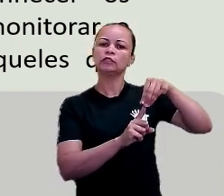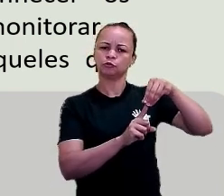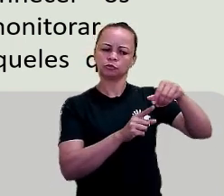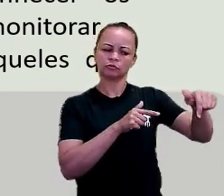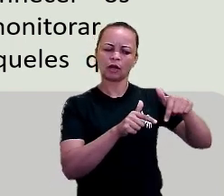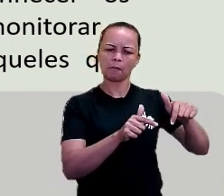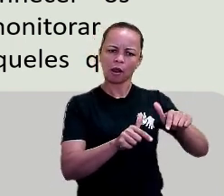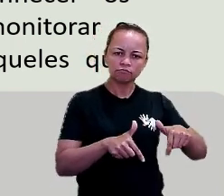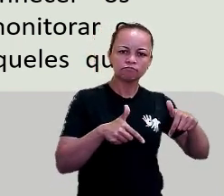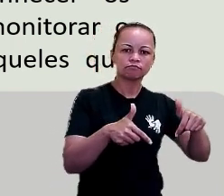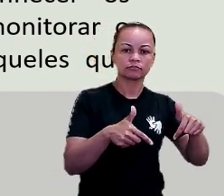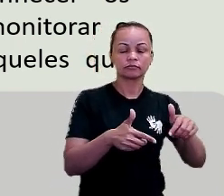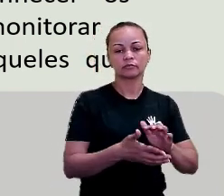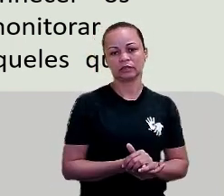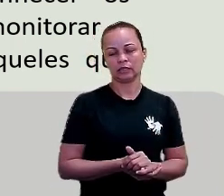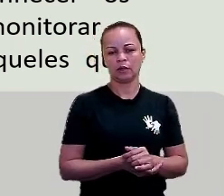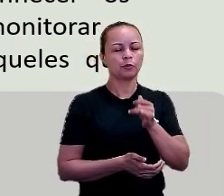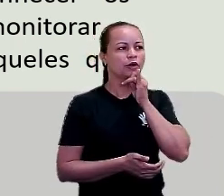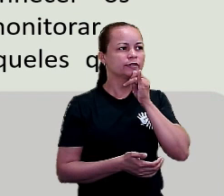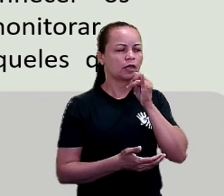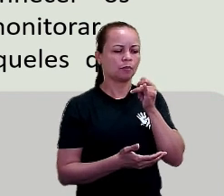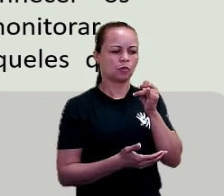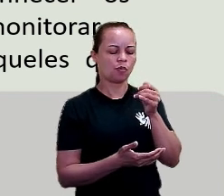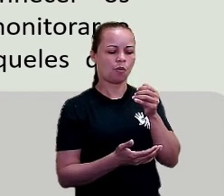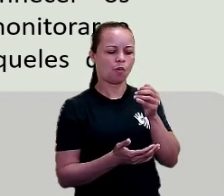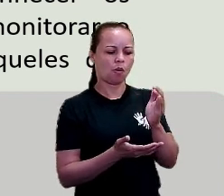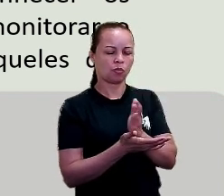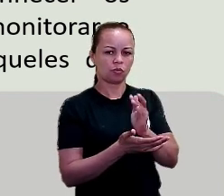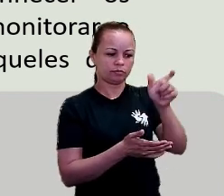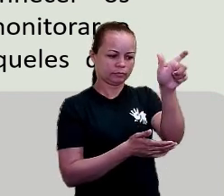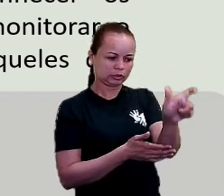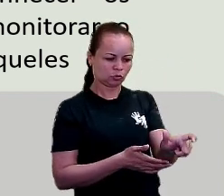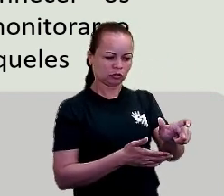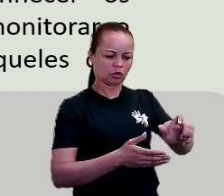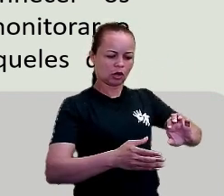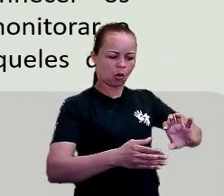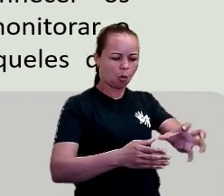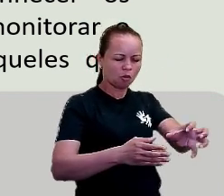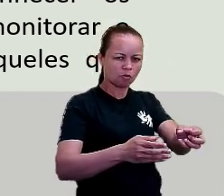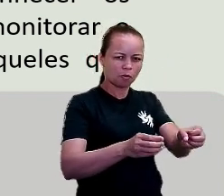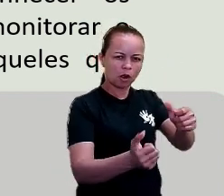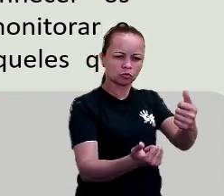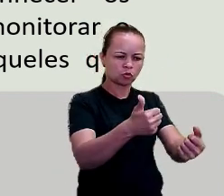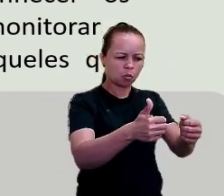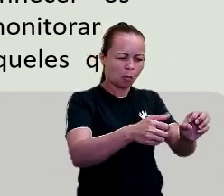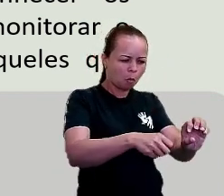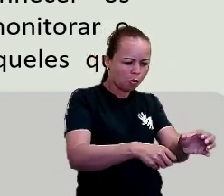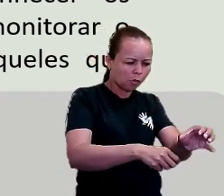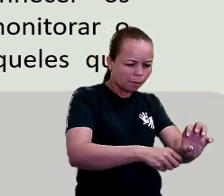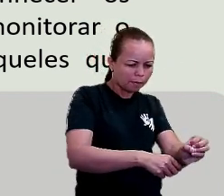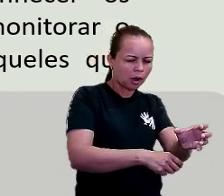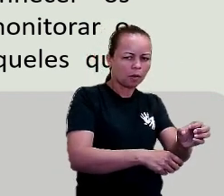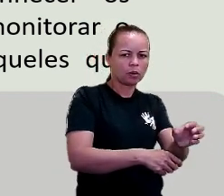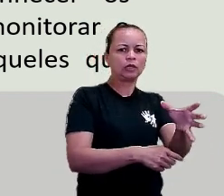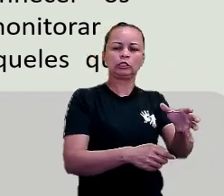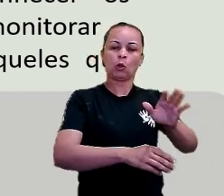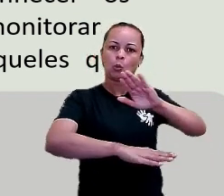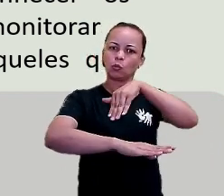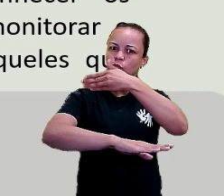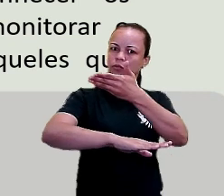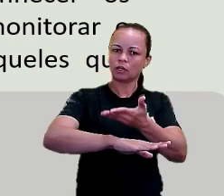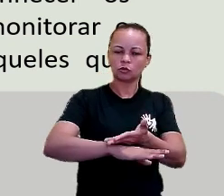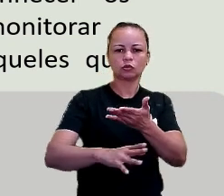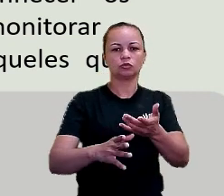exemplo, alguém que colocava os faróis dos automóveis na indústria automobilística faria apenas isso o dia todo. Já tinha uma